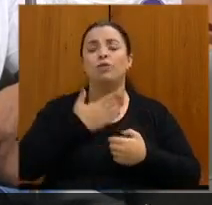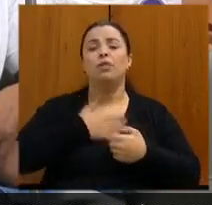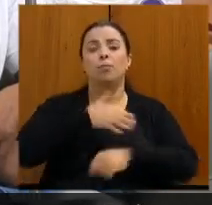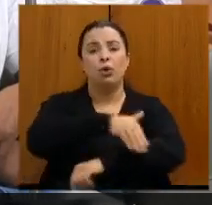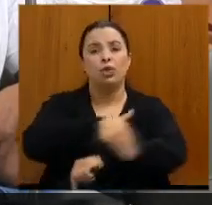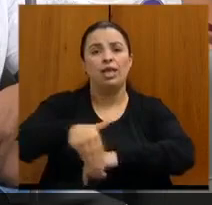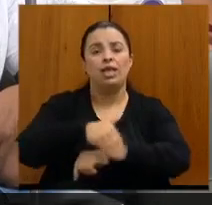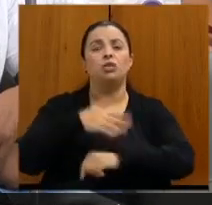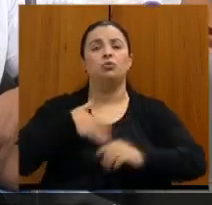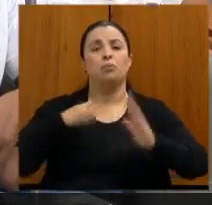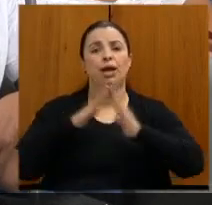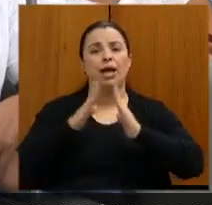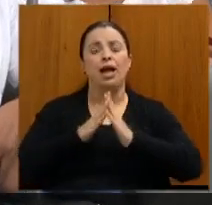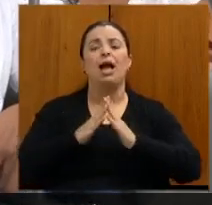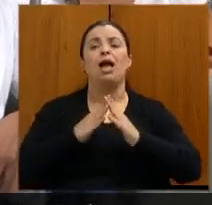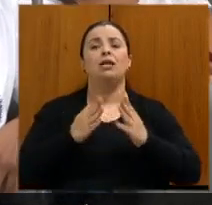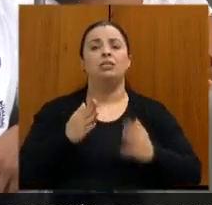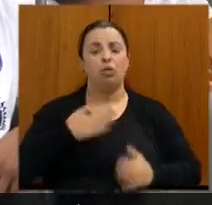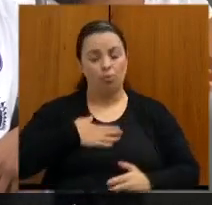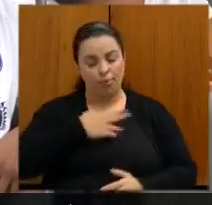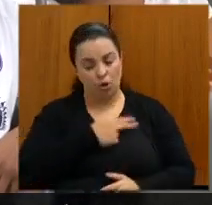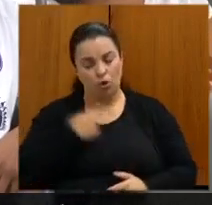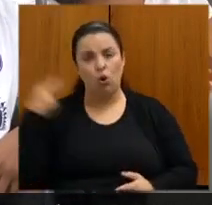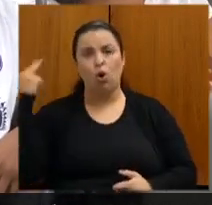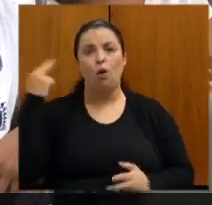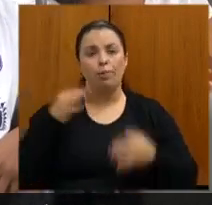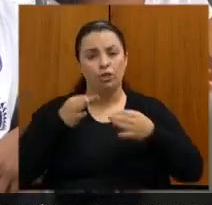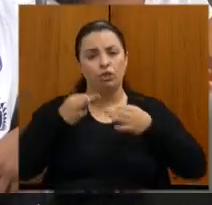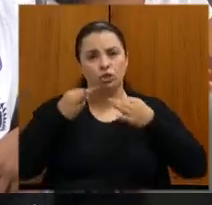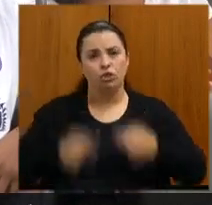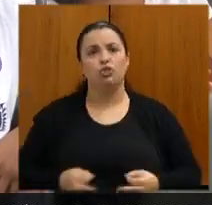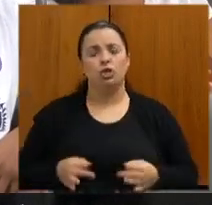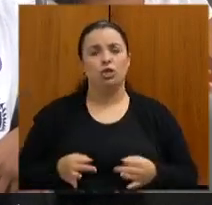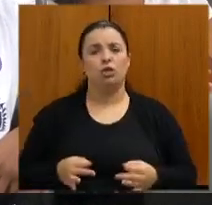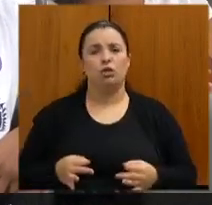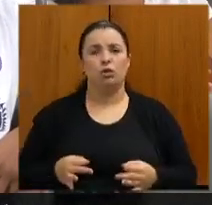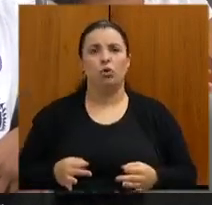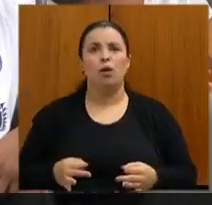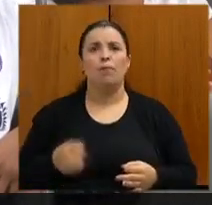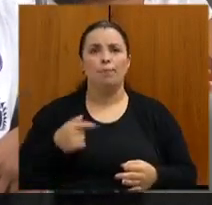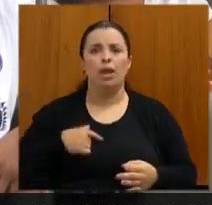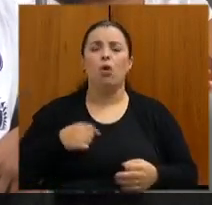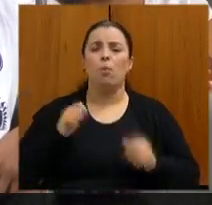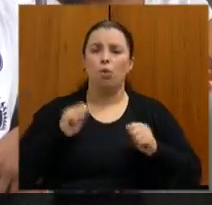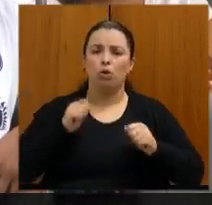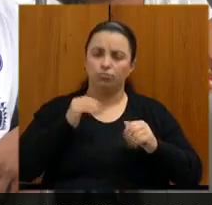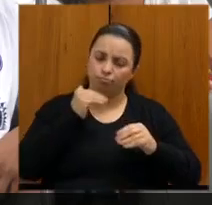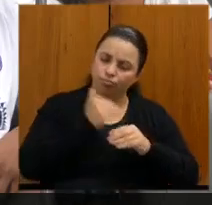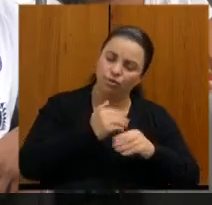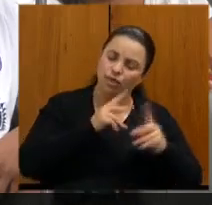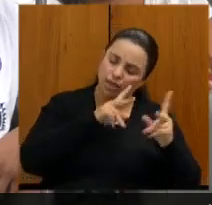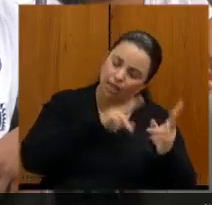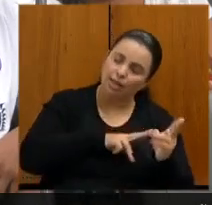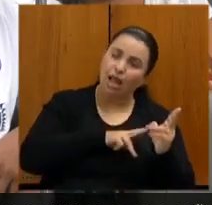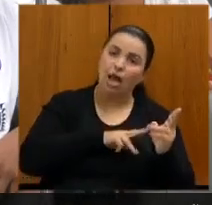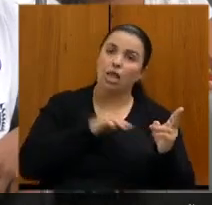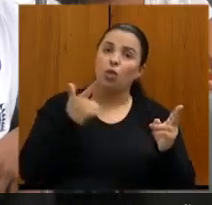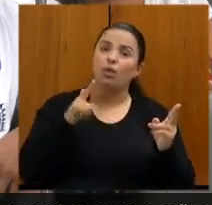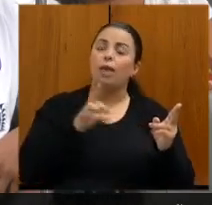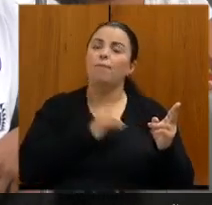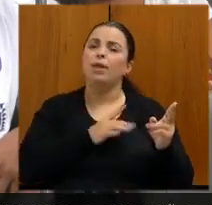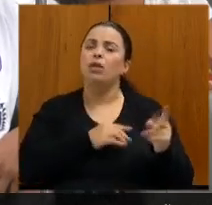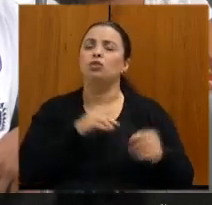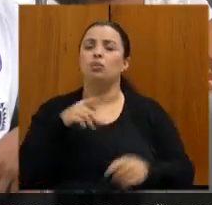uma casa uma moradia no meu nome dignamente que eu deitar e levantar sem medo de polícia